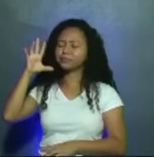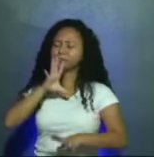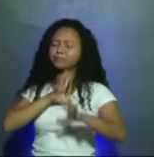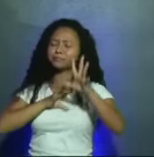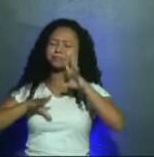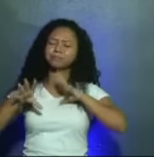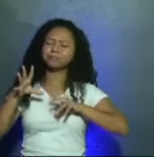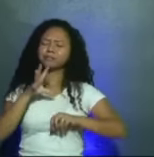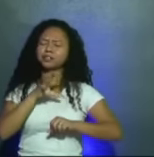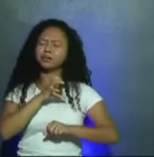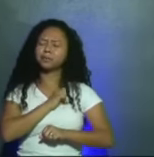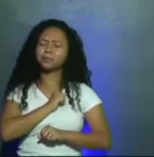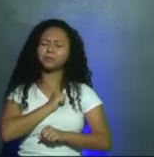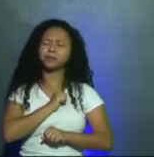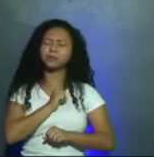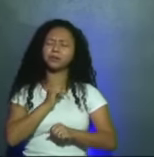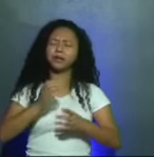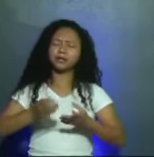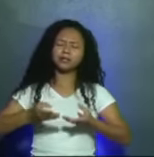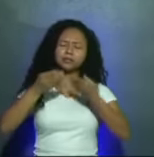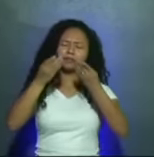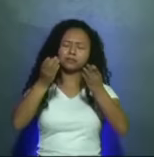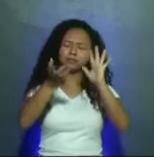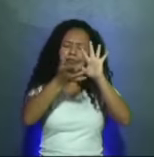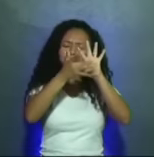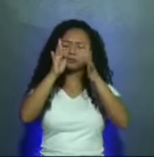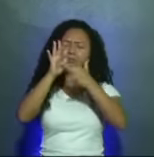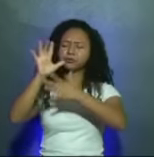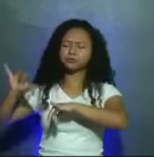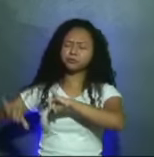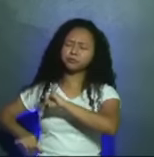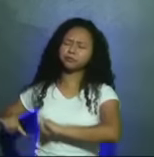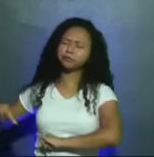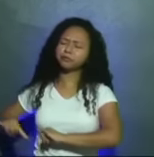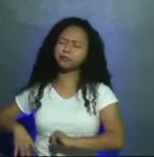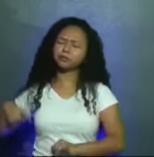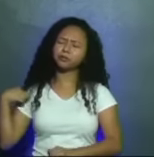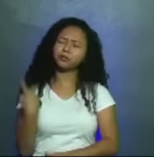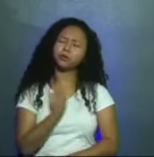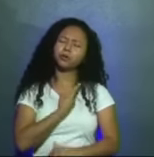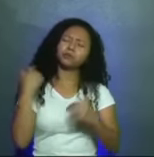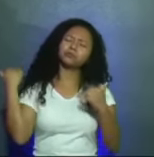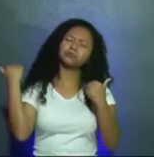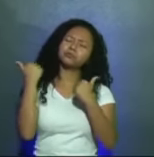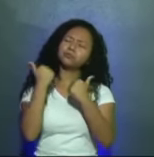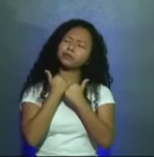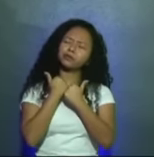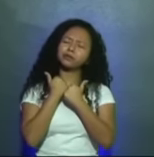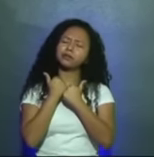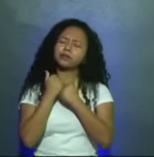mandou Jesus. Ele sofreu no nosso lugar. Ele foi teve que até ser